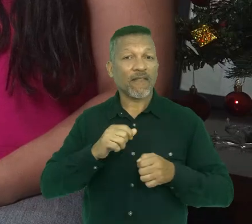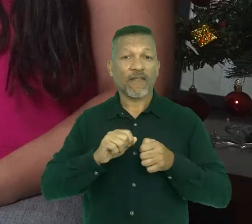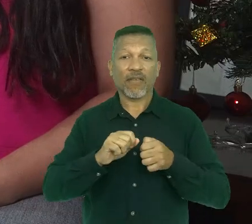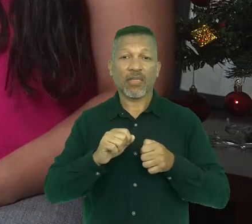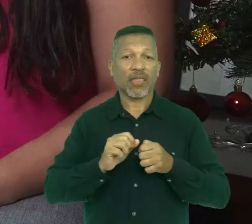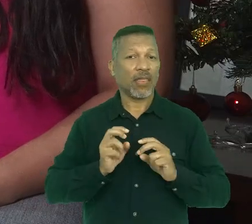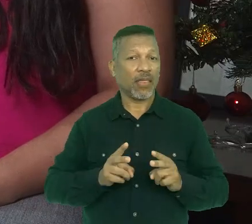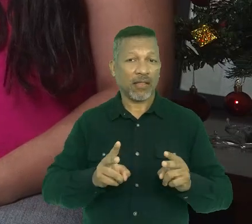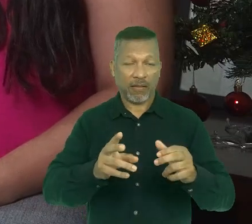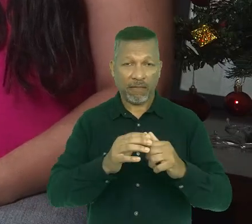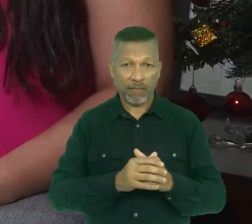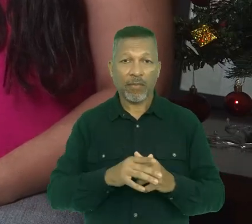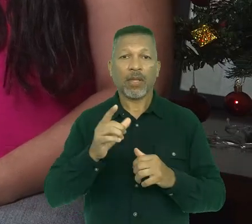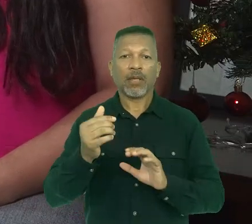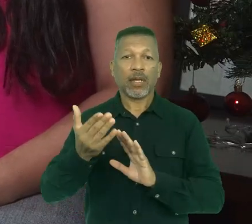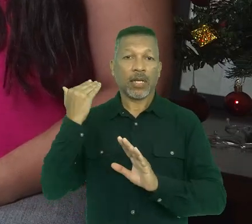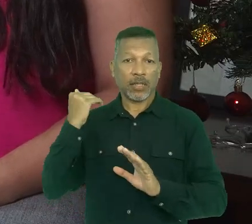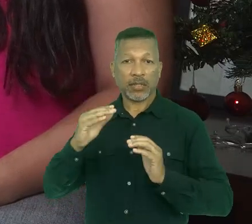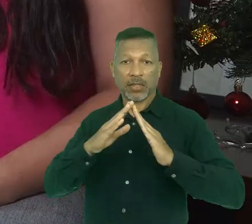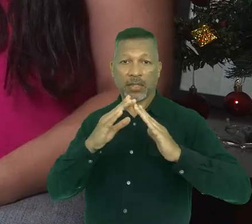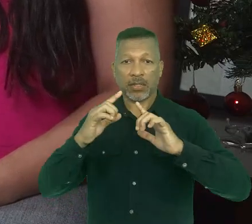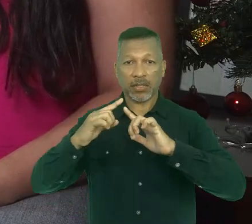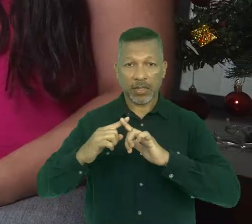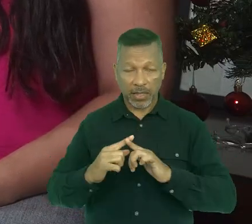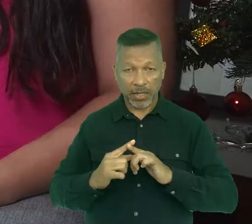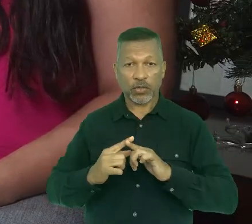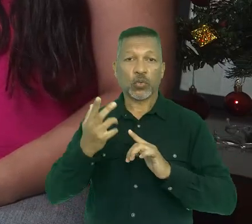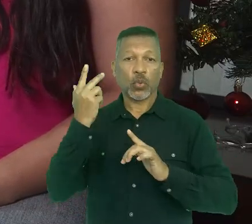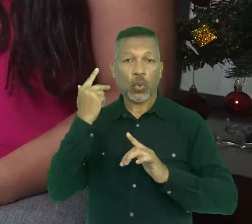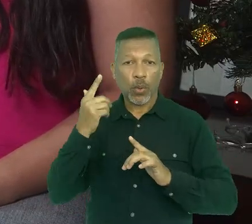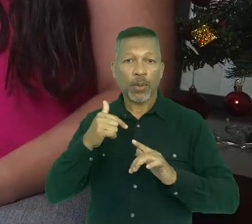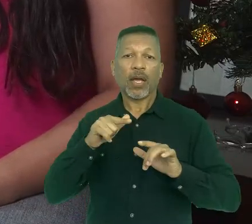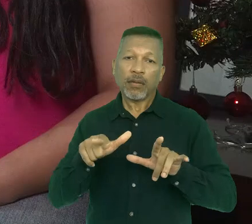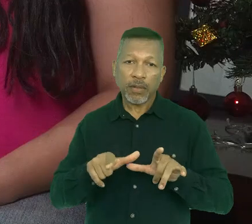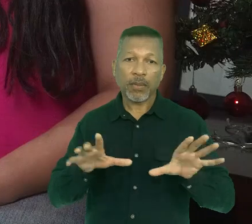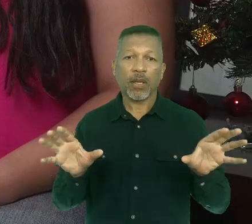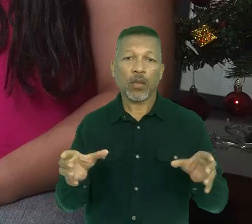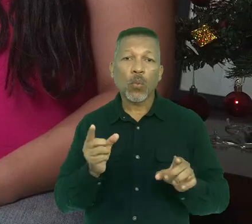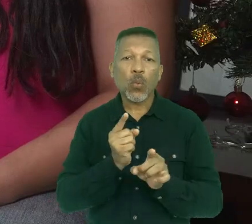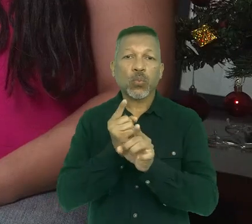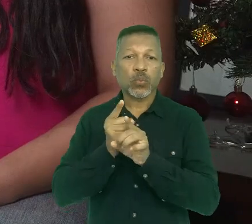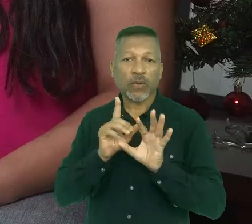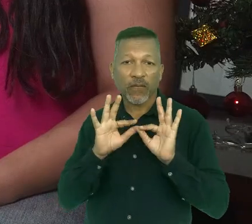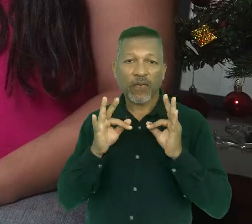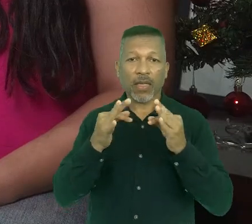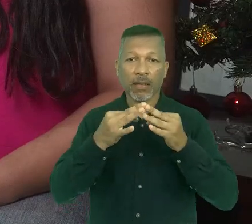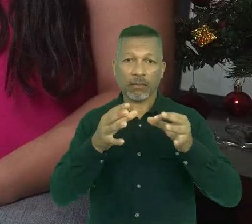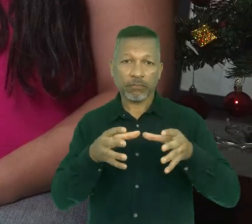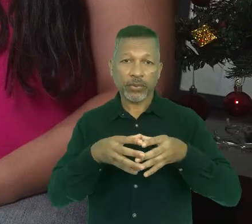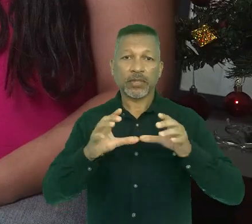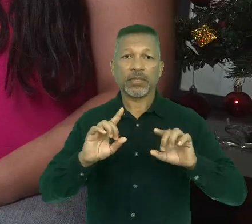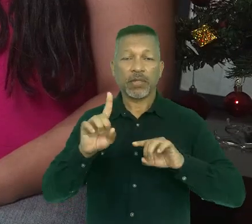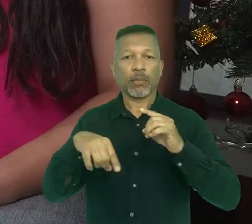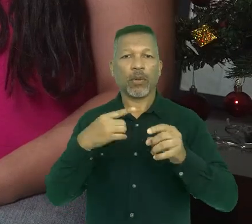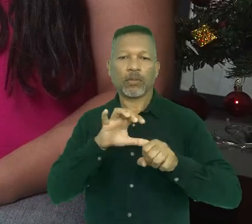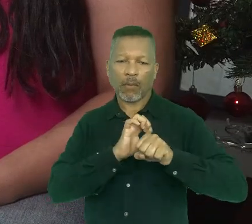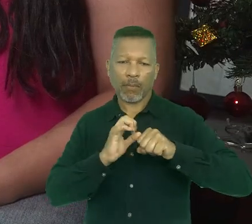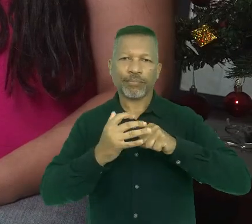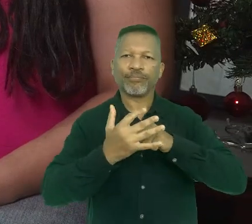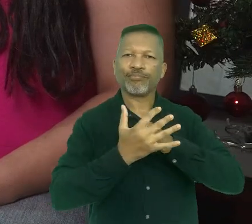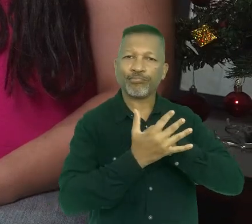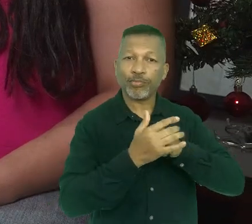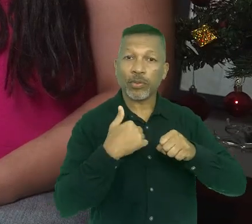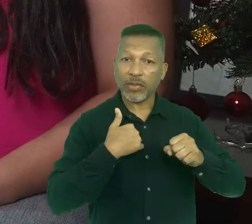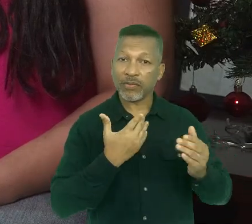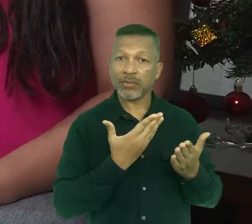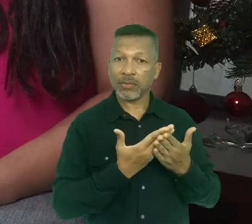fazia continuamente. Antes na igreja, né? Mais secularmente, nos momentos em família. E depois, com a pandemia veio,